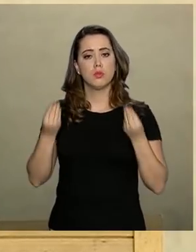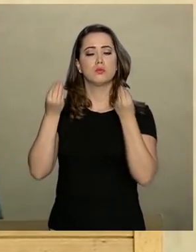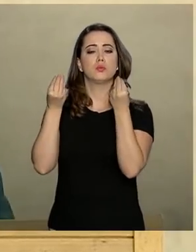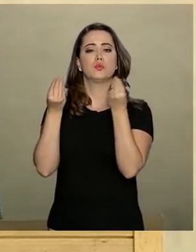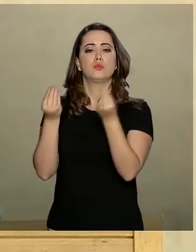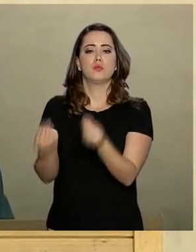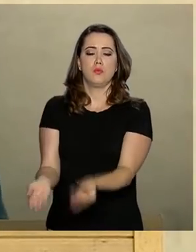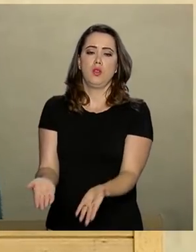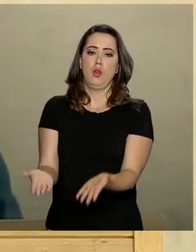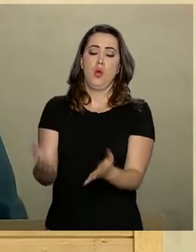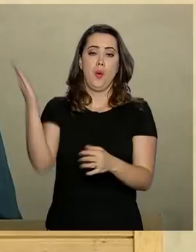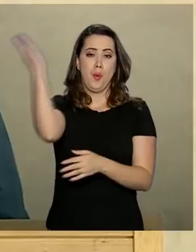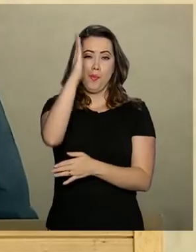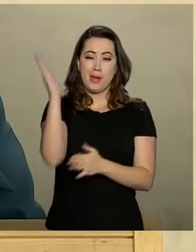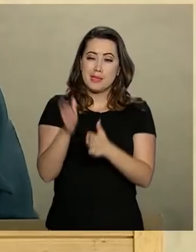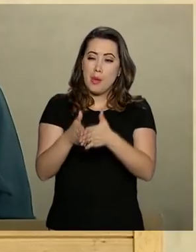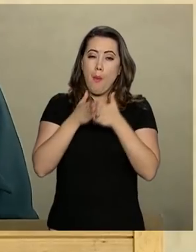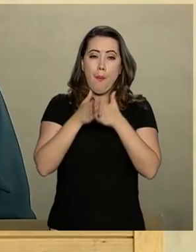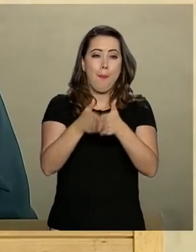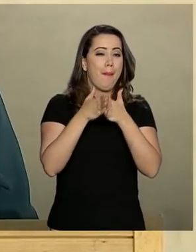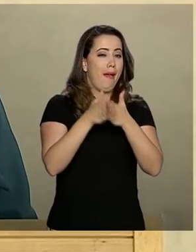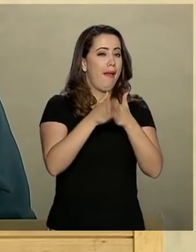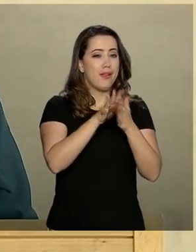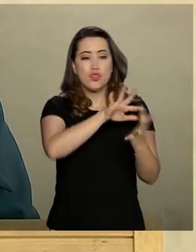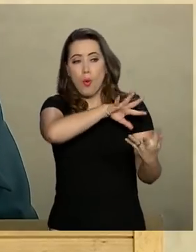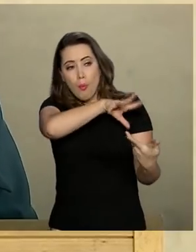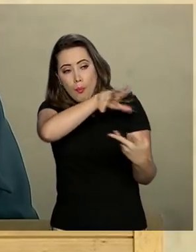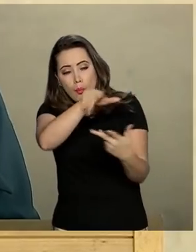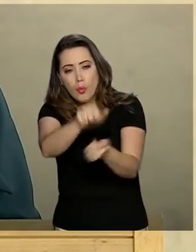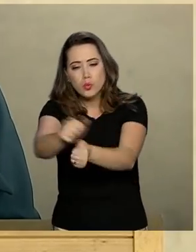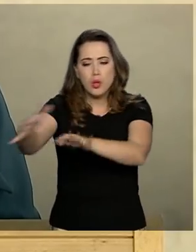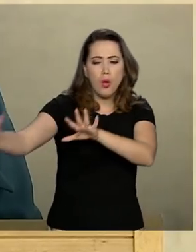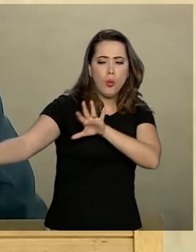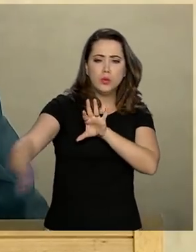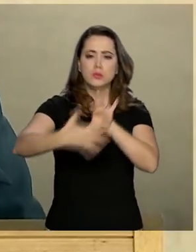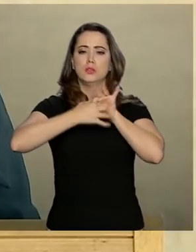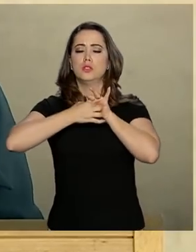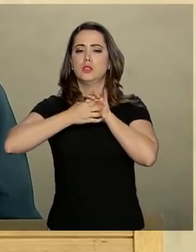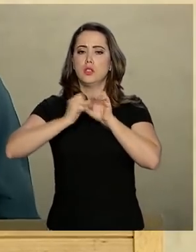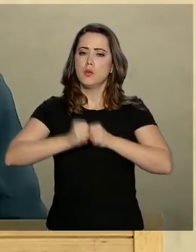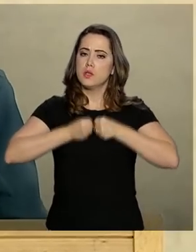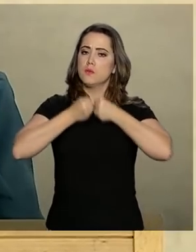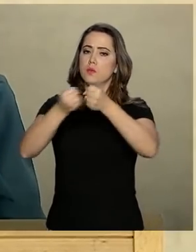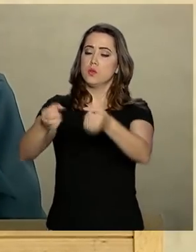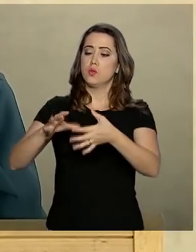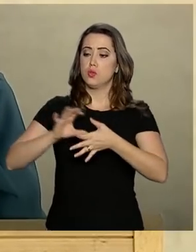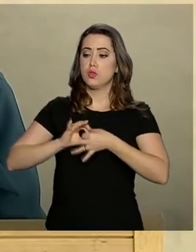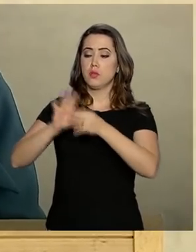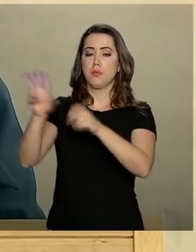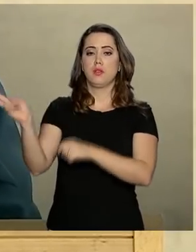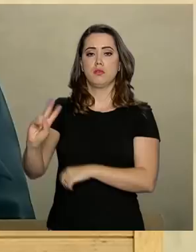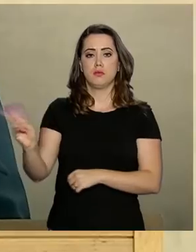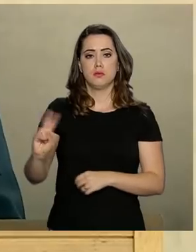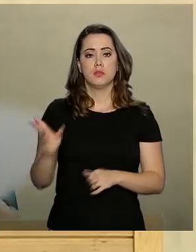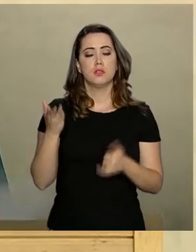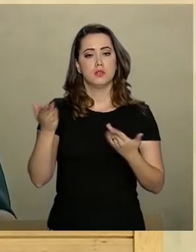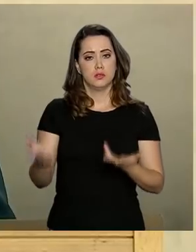O Brasil apela à comunidade internacional a somar-se aos esforços de libertação da